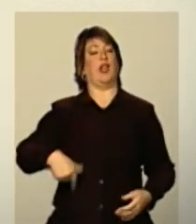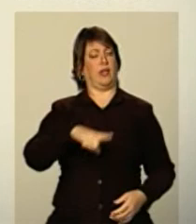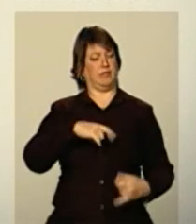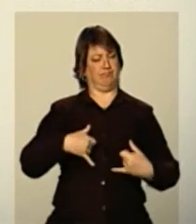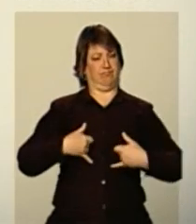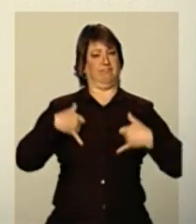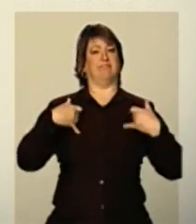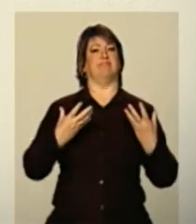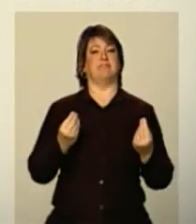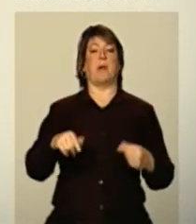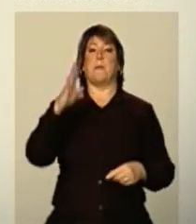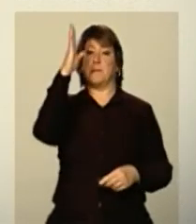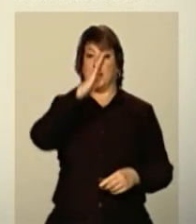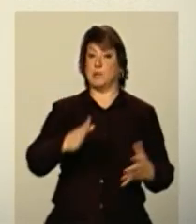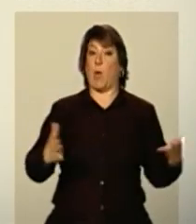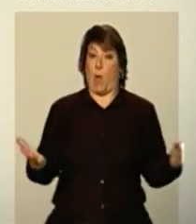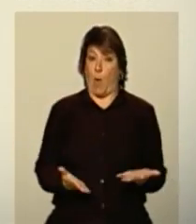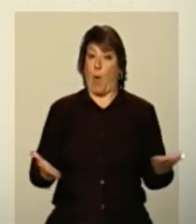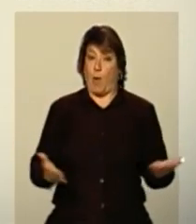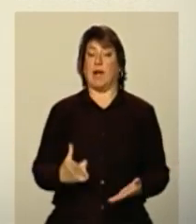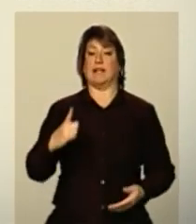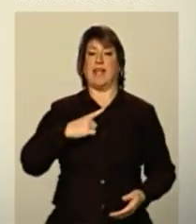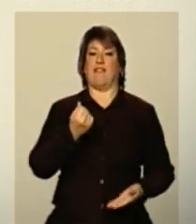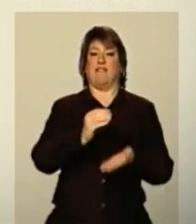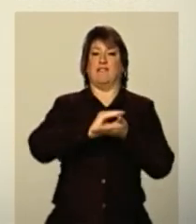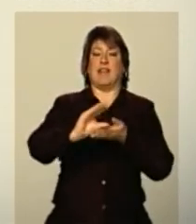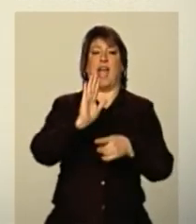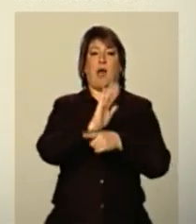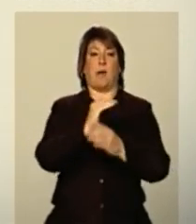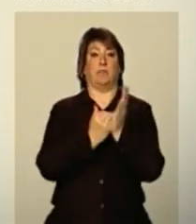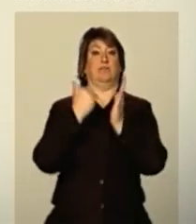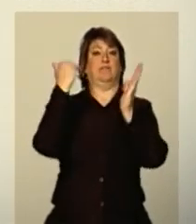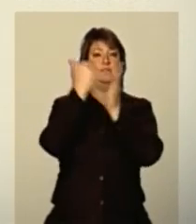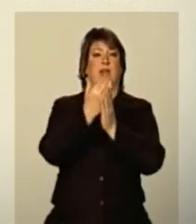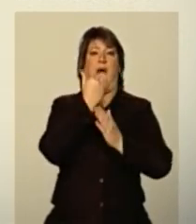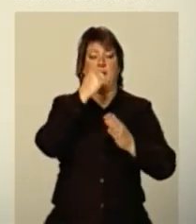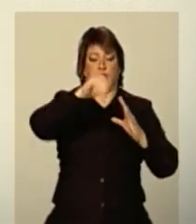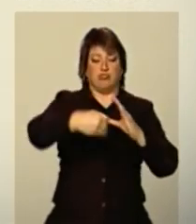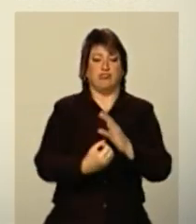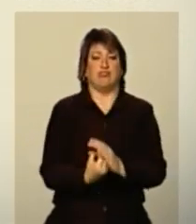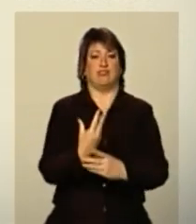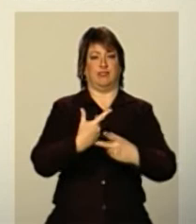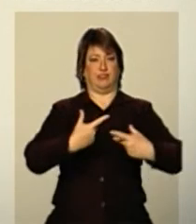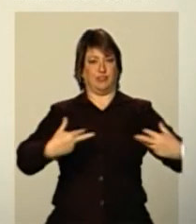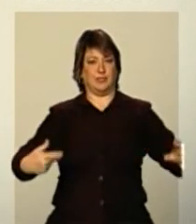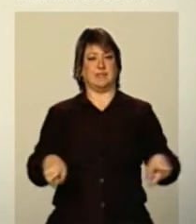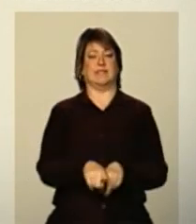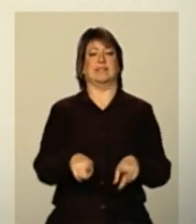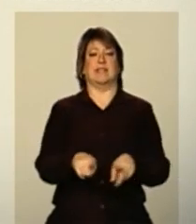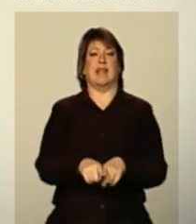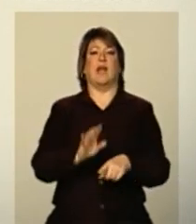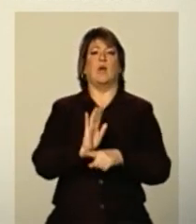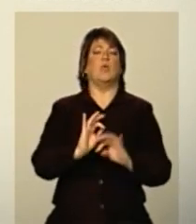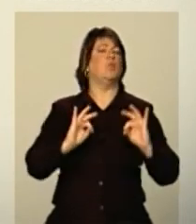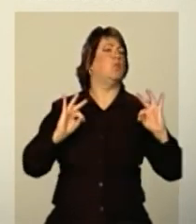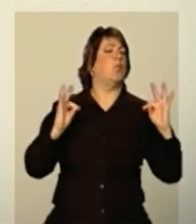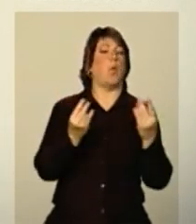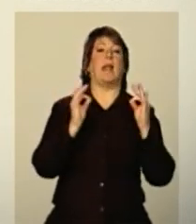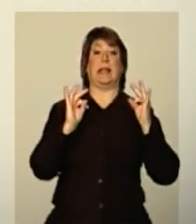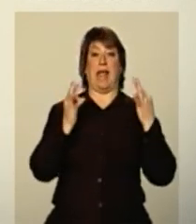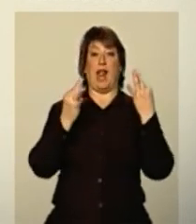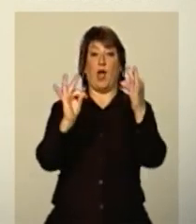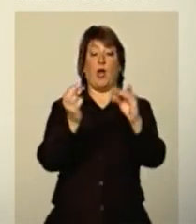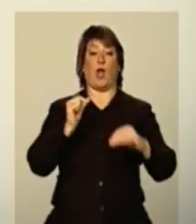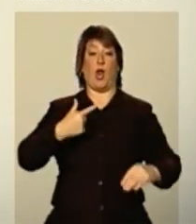orgulho em dizer que o Brasil hoje investe no aumento da produtividade, baseado em todas as tecnologias